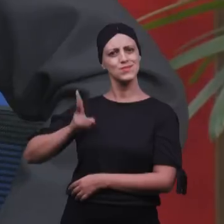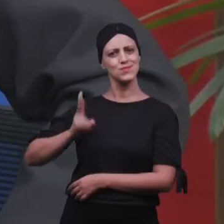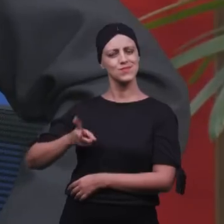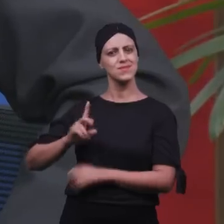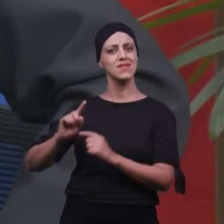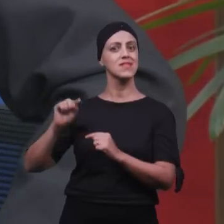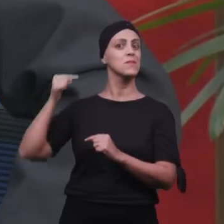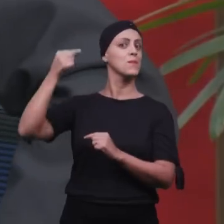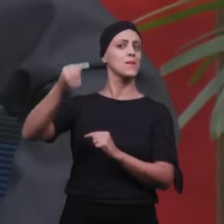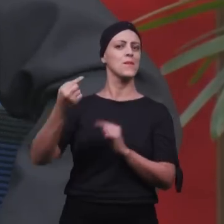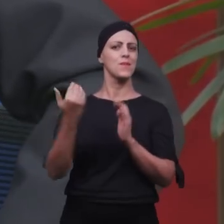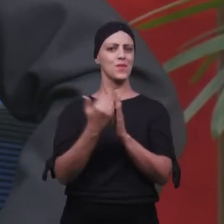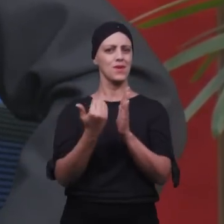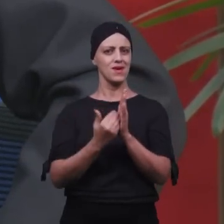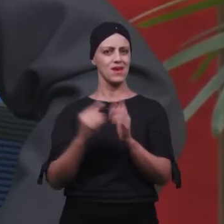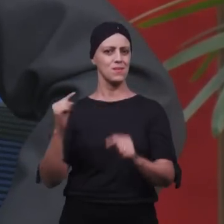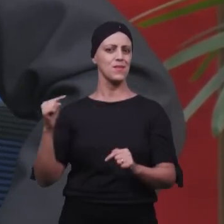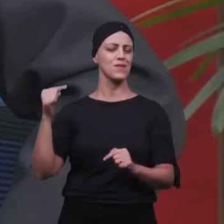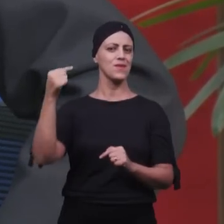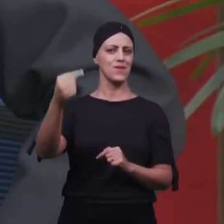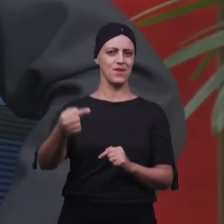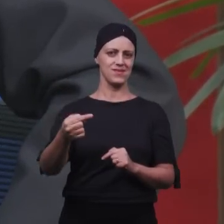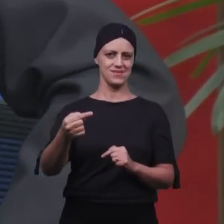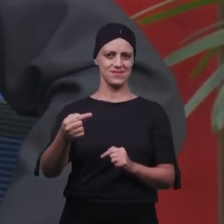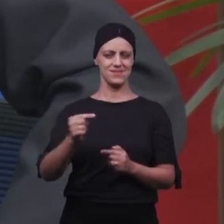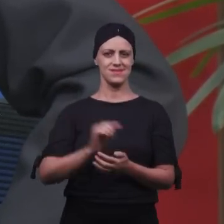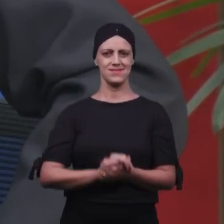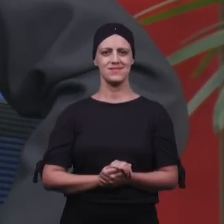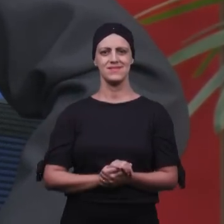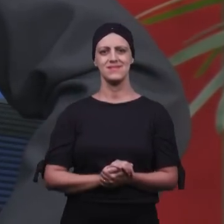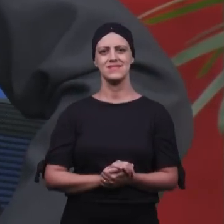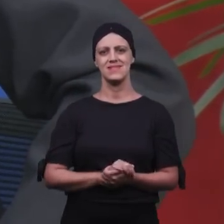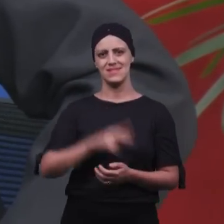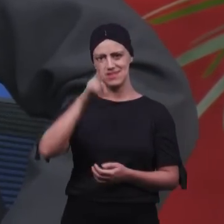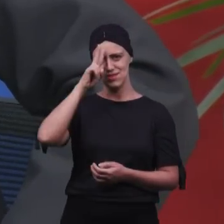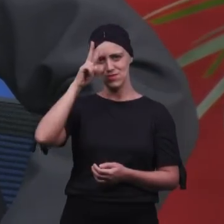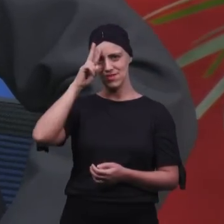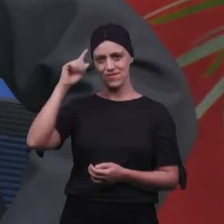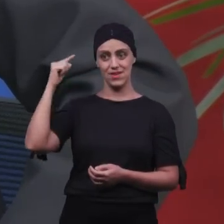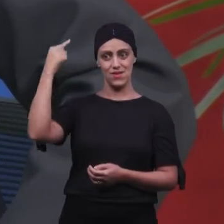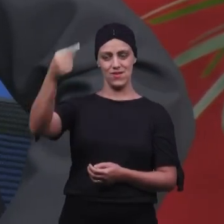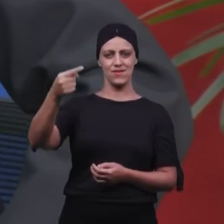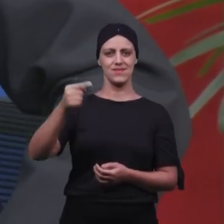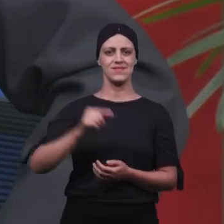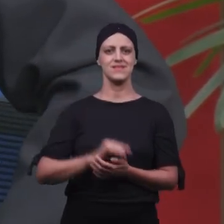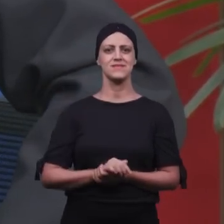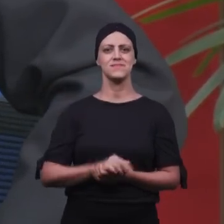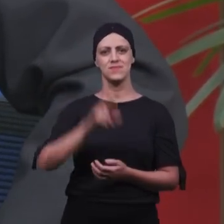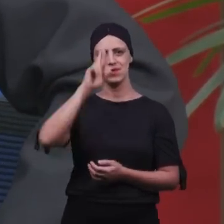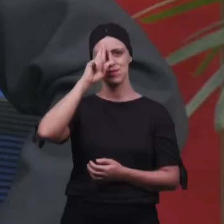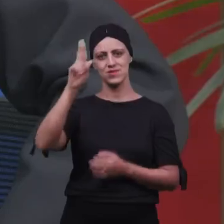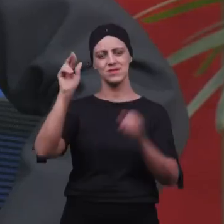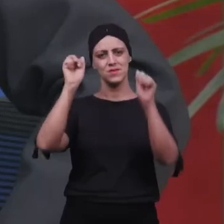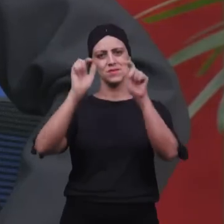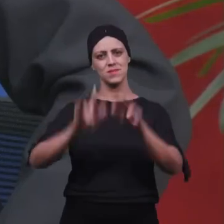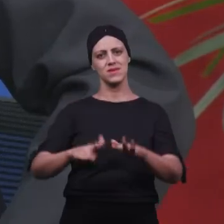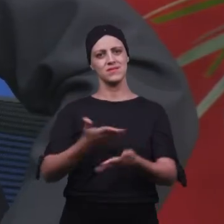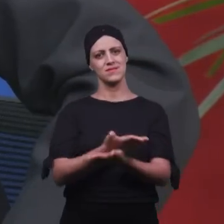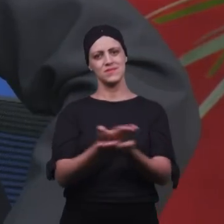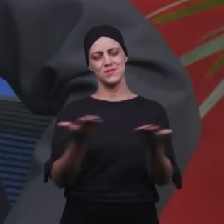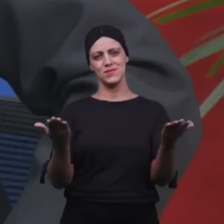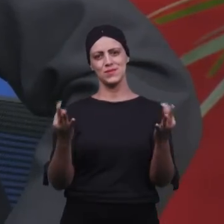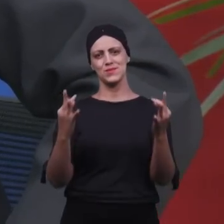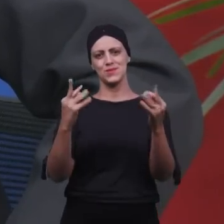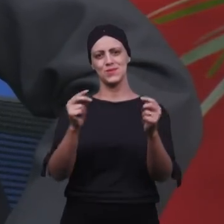do próximo programa, que será na próxima segunda-feira. Glória a Deus. Que o Senhor abençoe a todos,